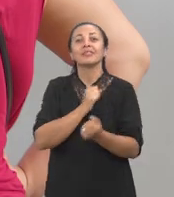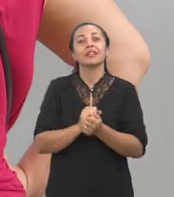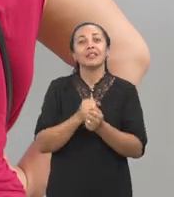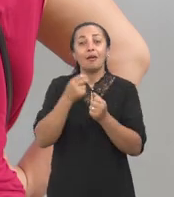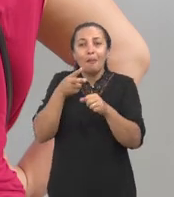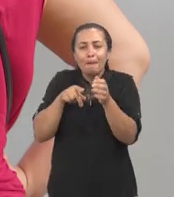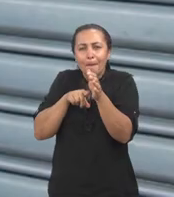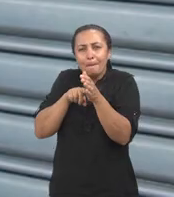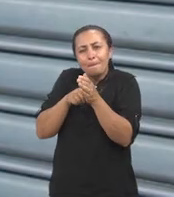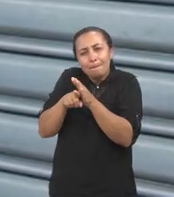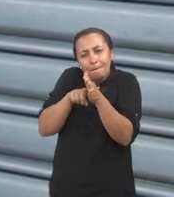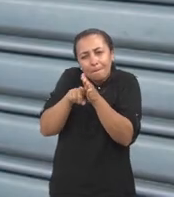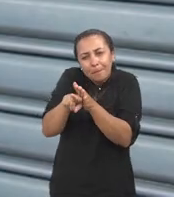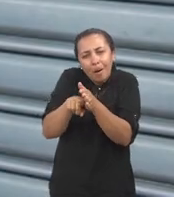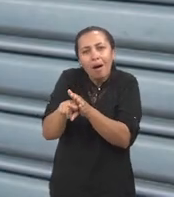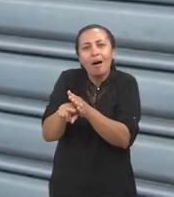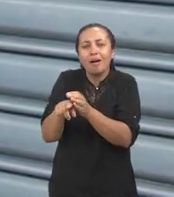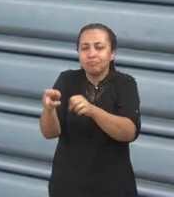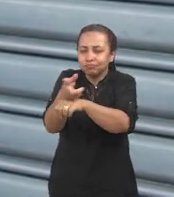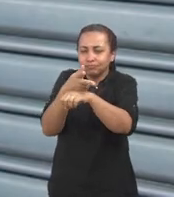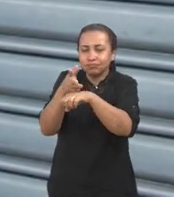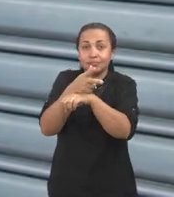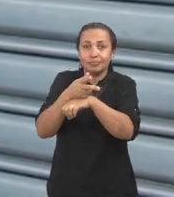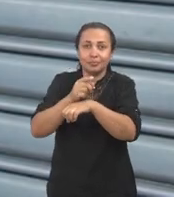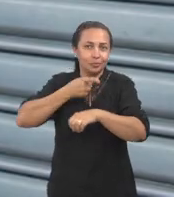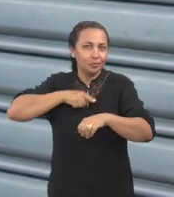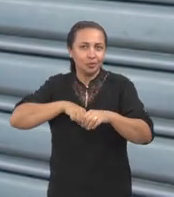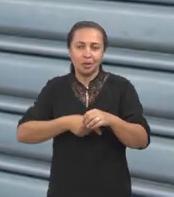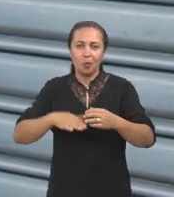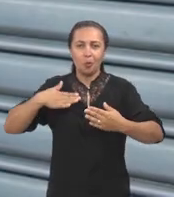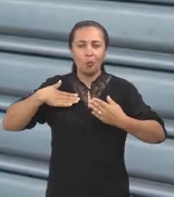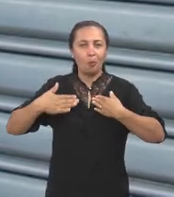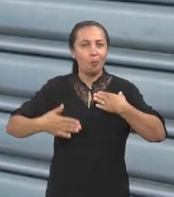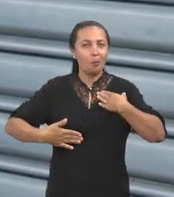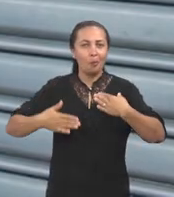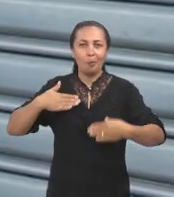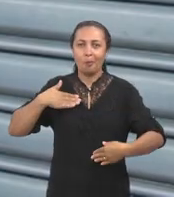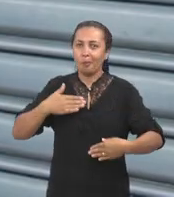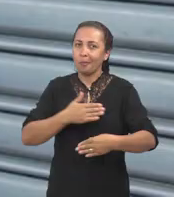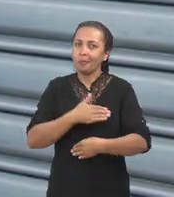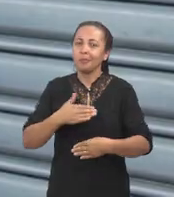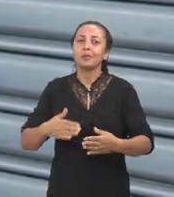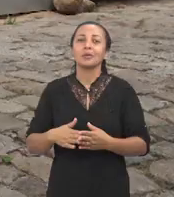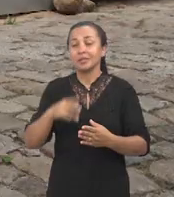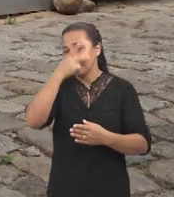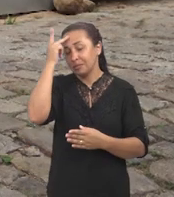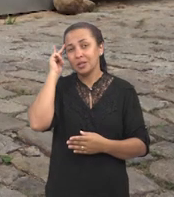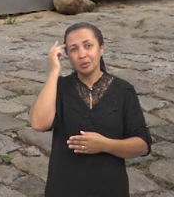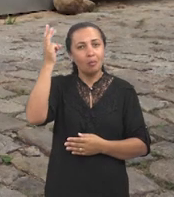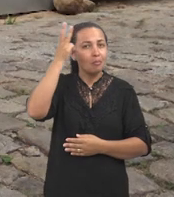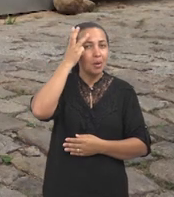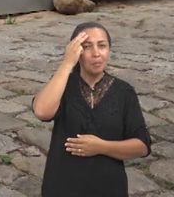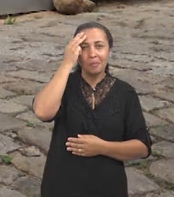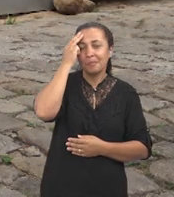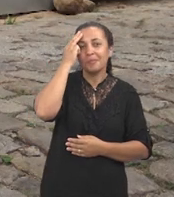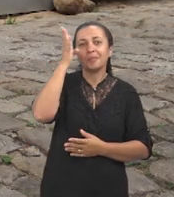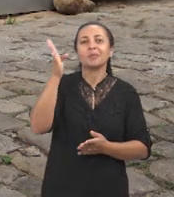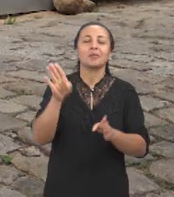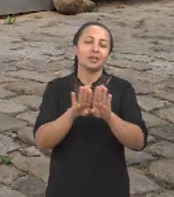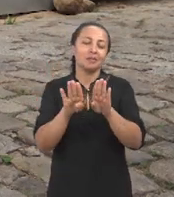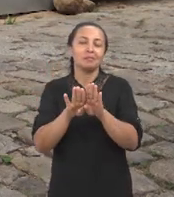ou eu vou buscar ali dentro o corpo né o corpo a